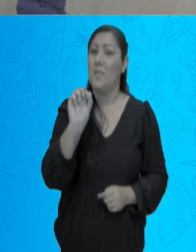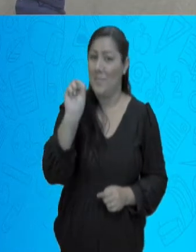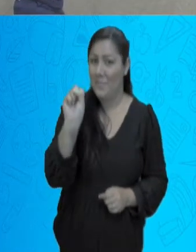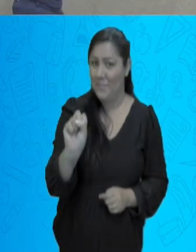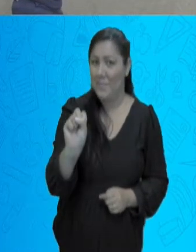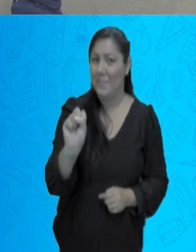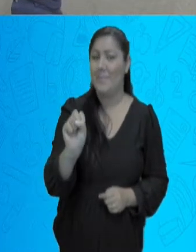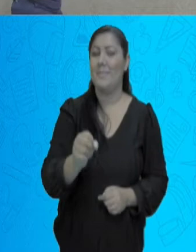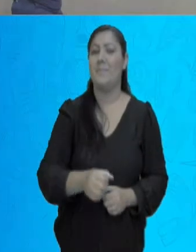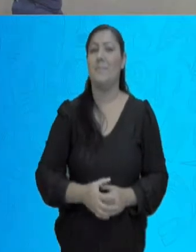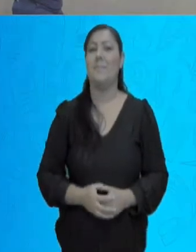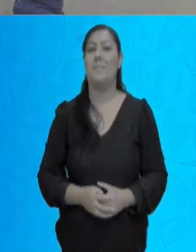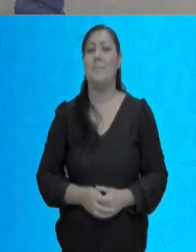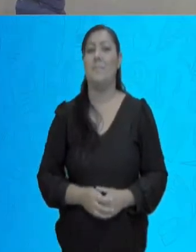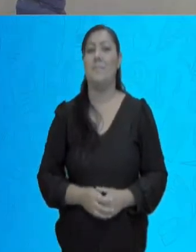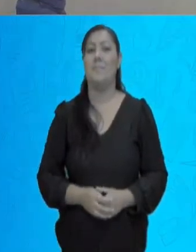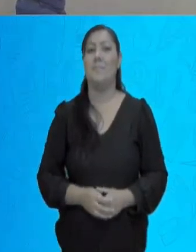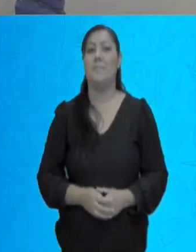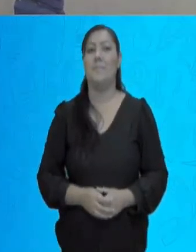tá?